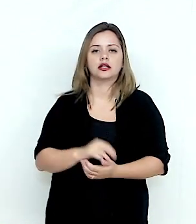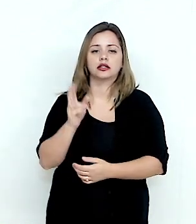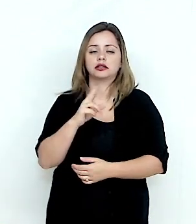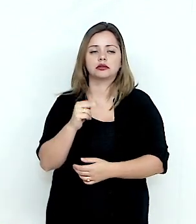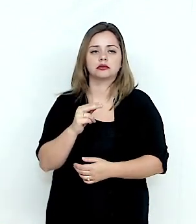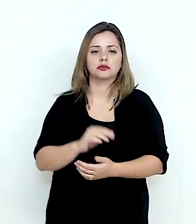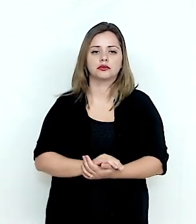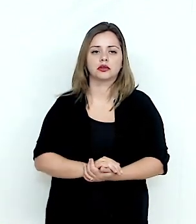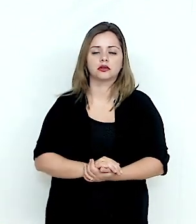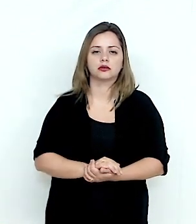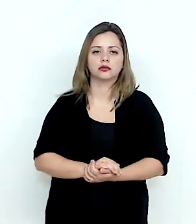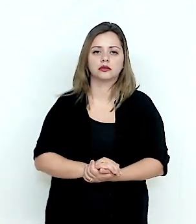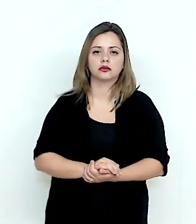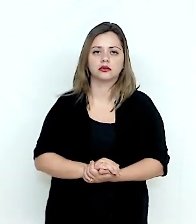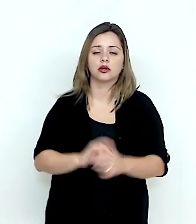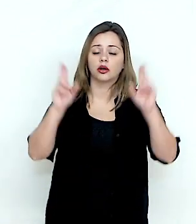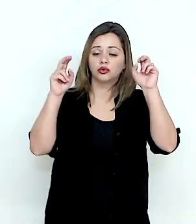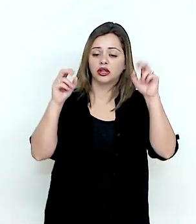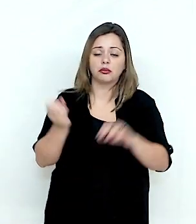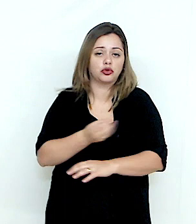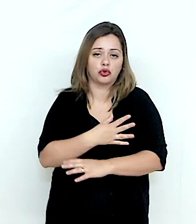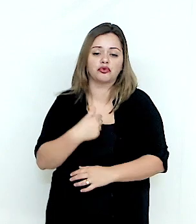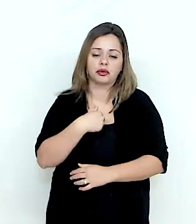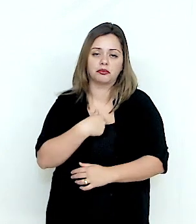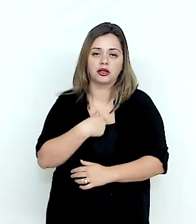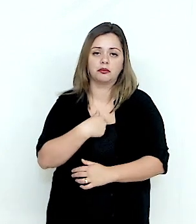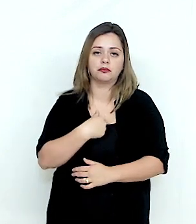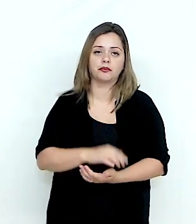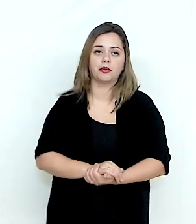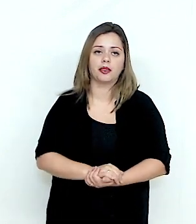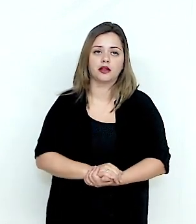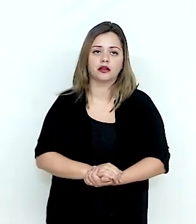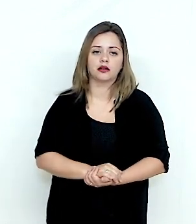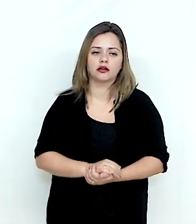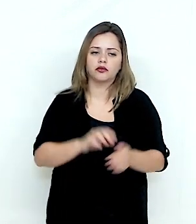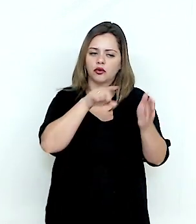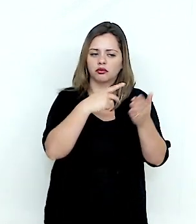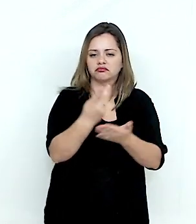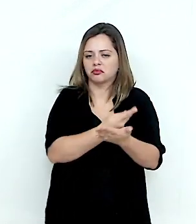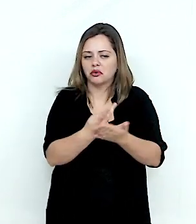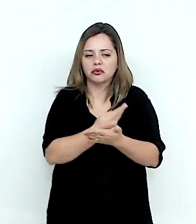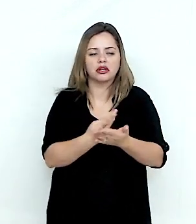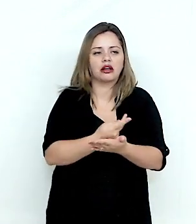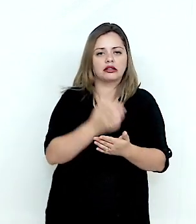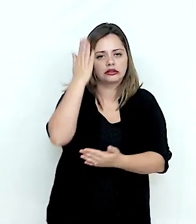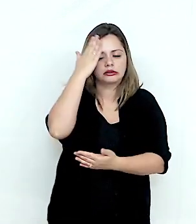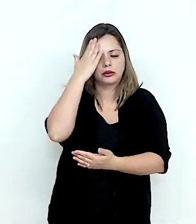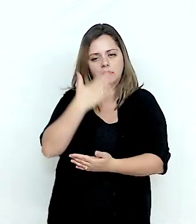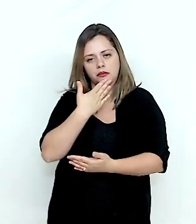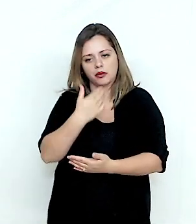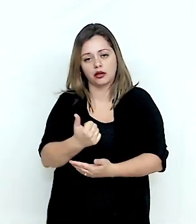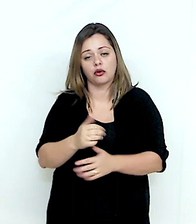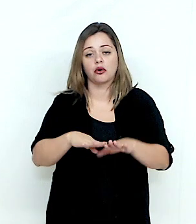signatária. Esse é um tema até novo para mim. Eu vou procurar me informar melhor aqui